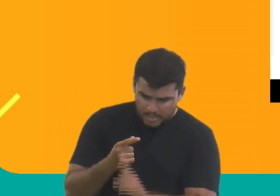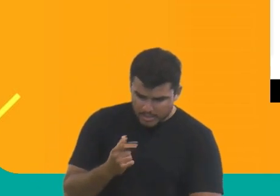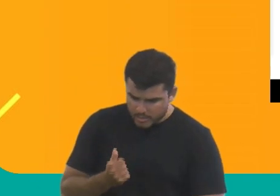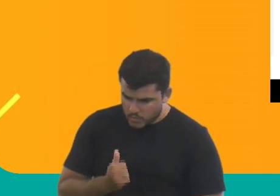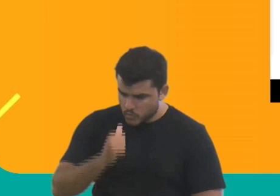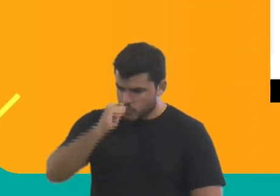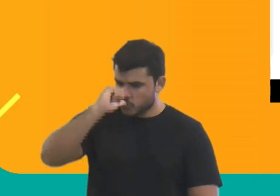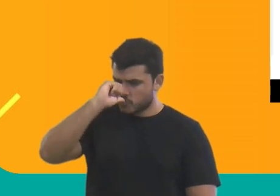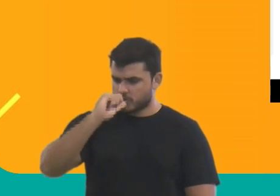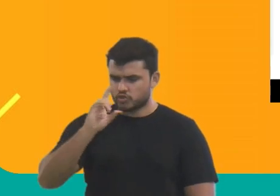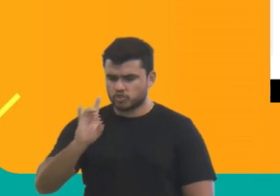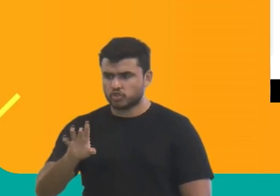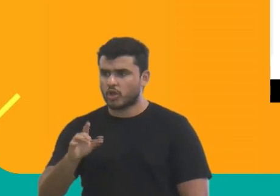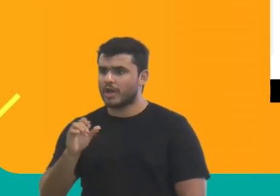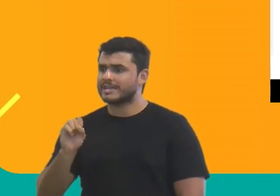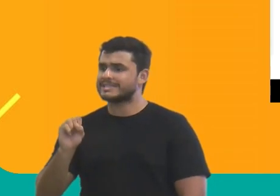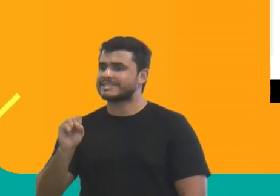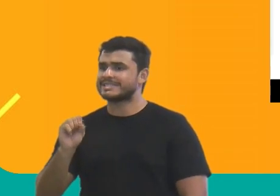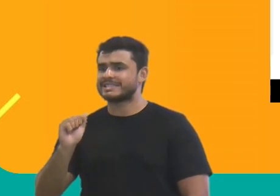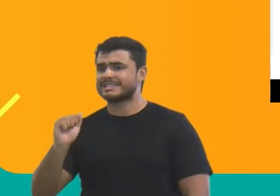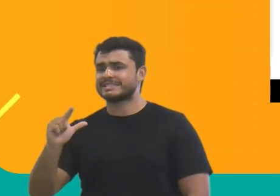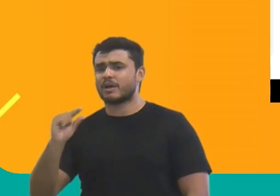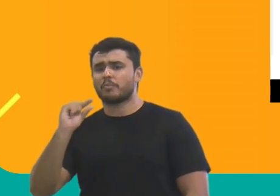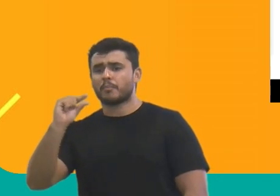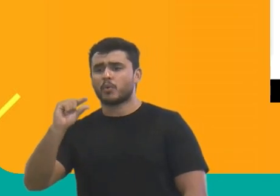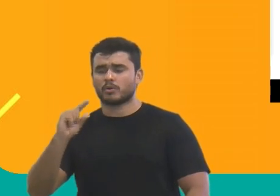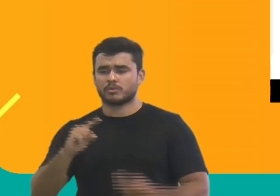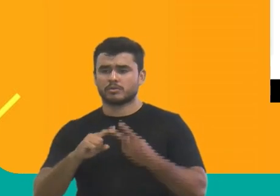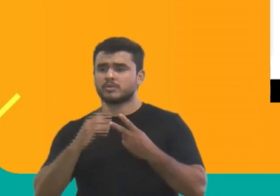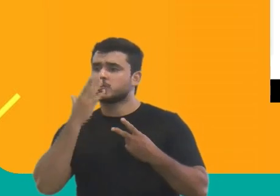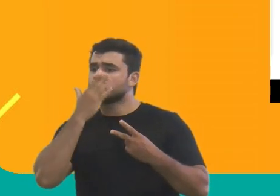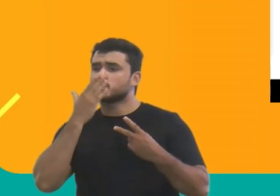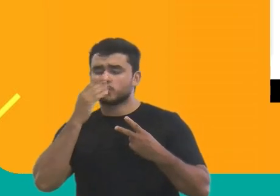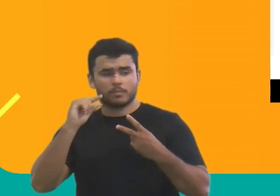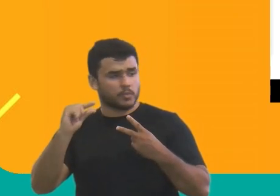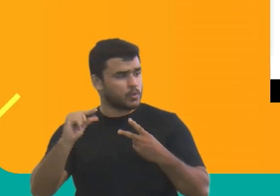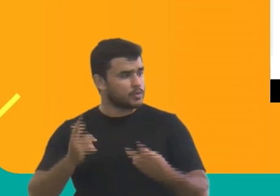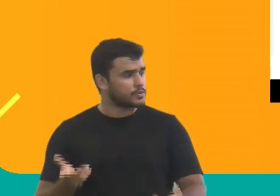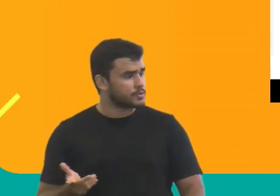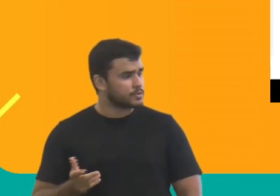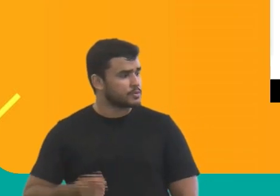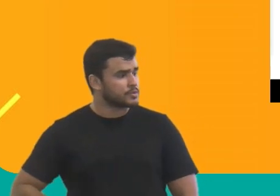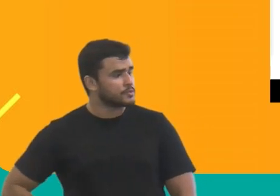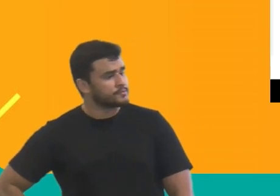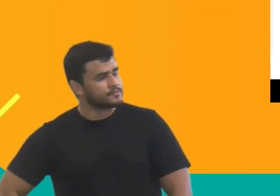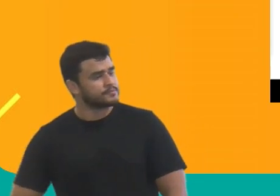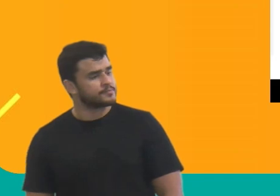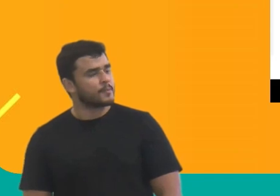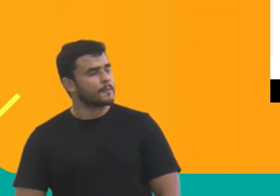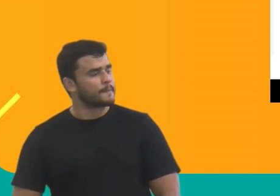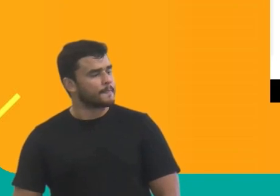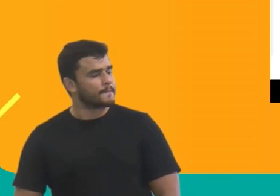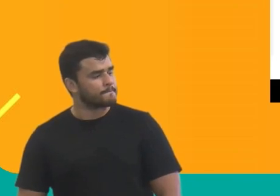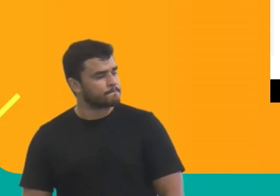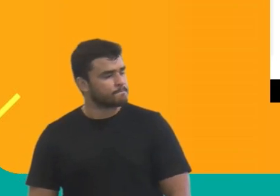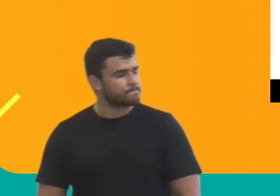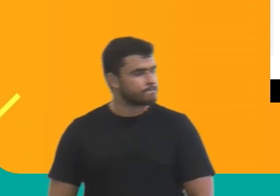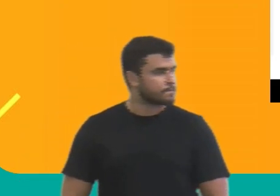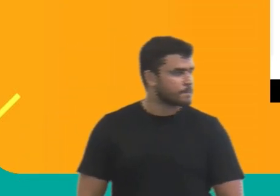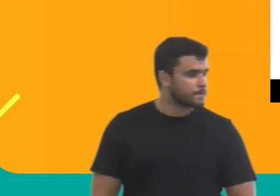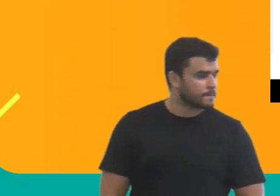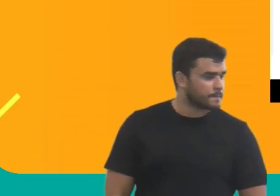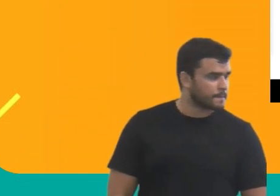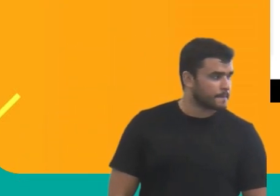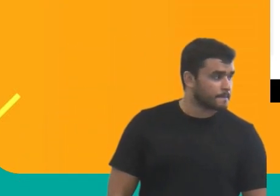corpo. Se eu colocar pouco sal, volta na imagem, Carol. Se eu colocar pouco sal, eu não